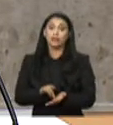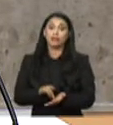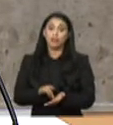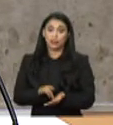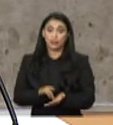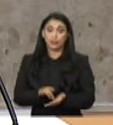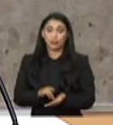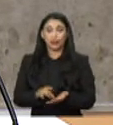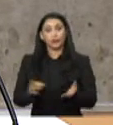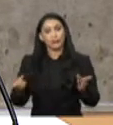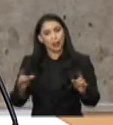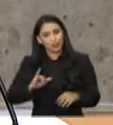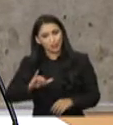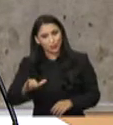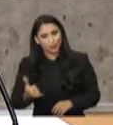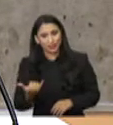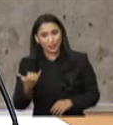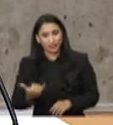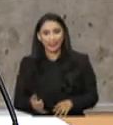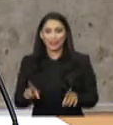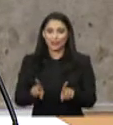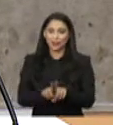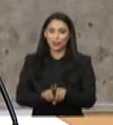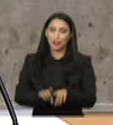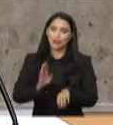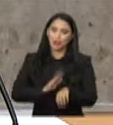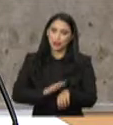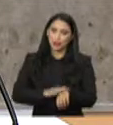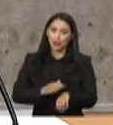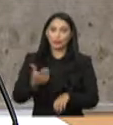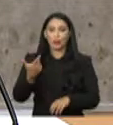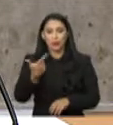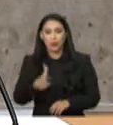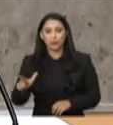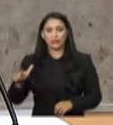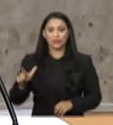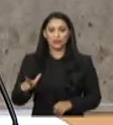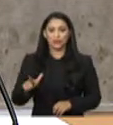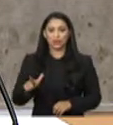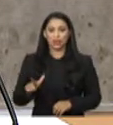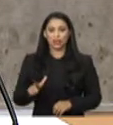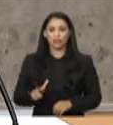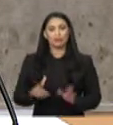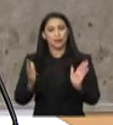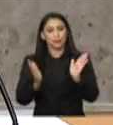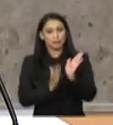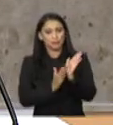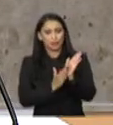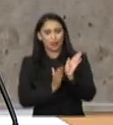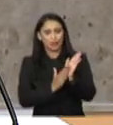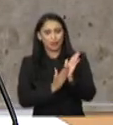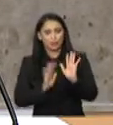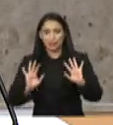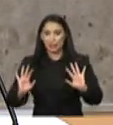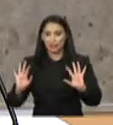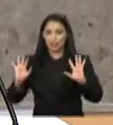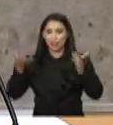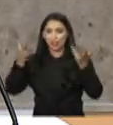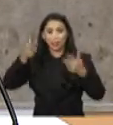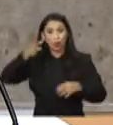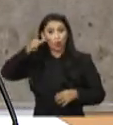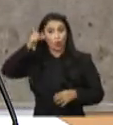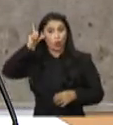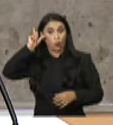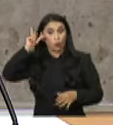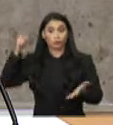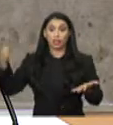aliás queria também aproveitar o ensejo para mais uma vez lavar os meus parabéns a cerimônia aconteceu